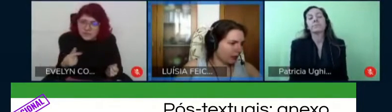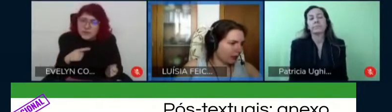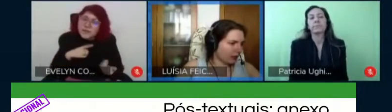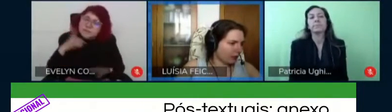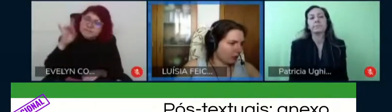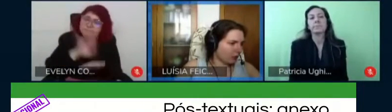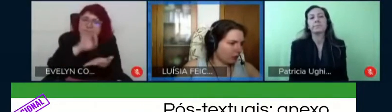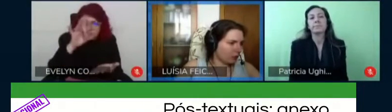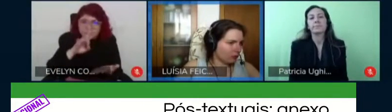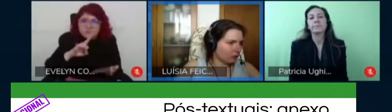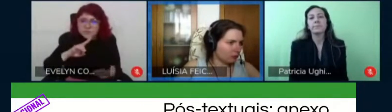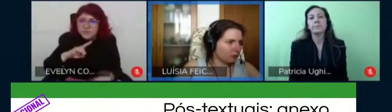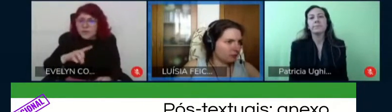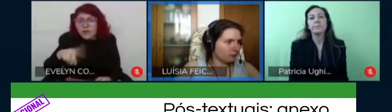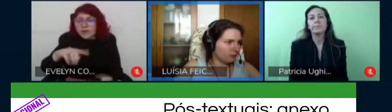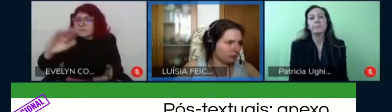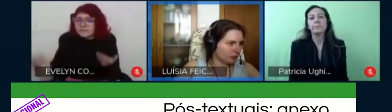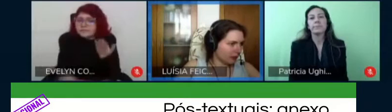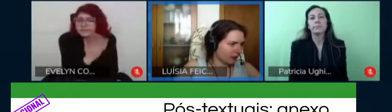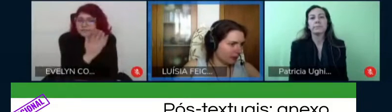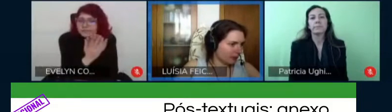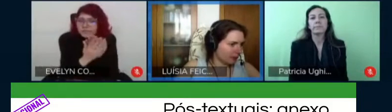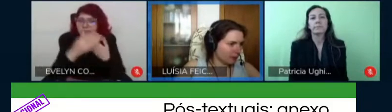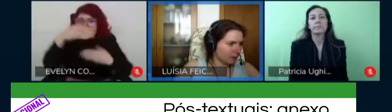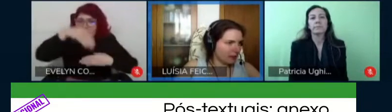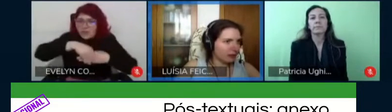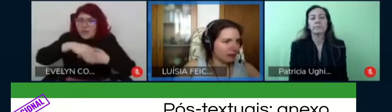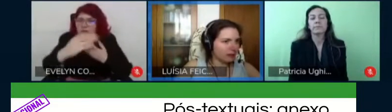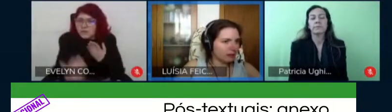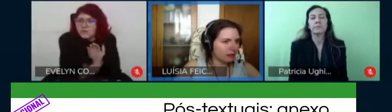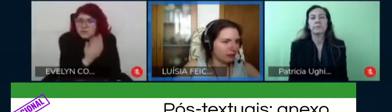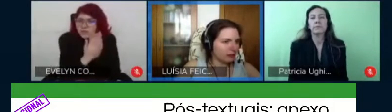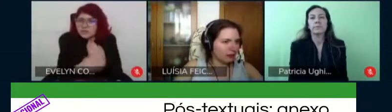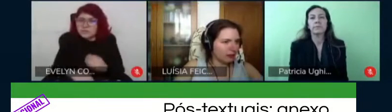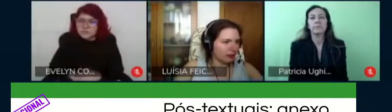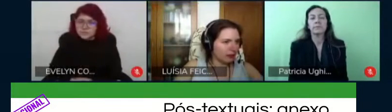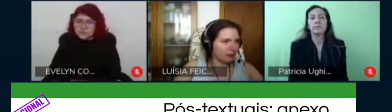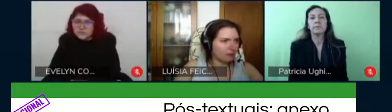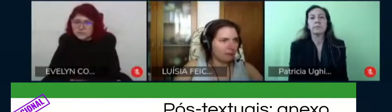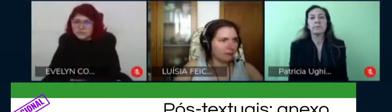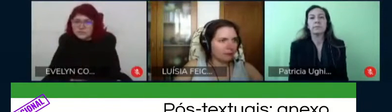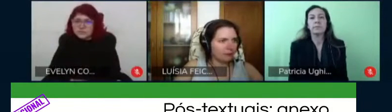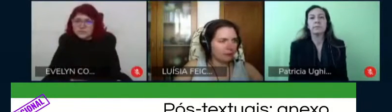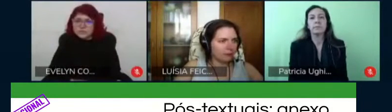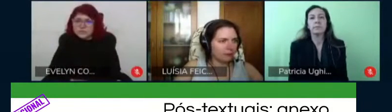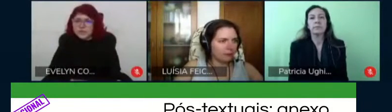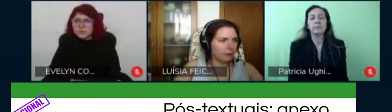Então, agora eu vou mostrar para vocês